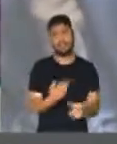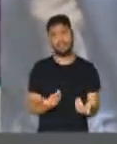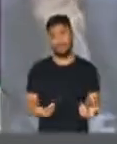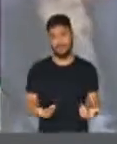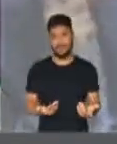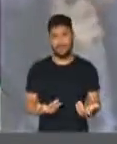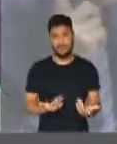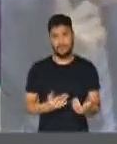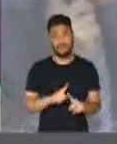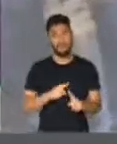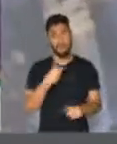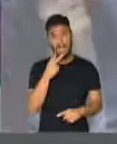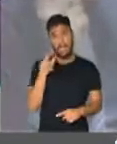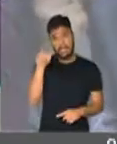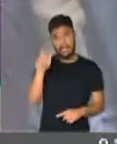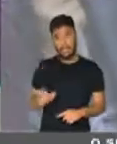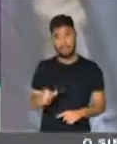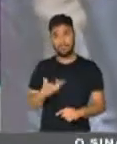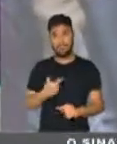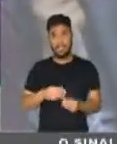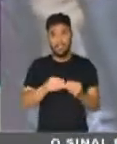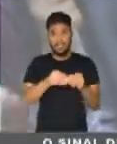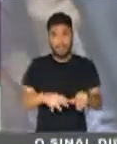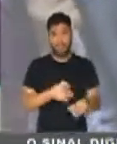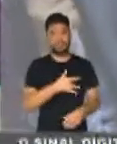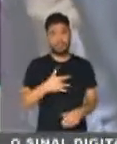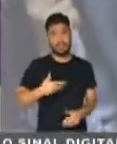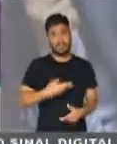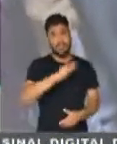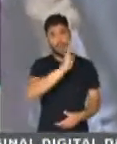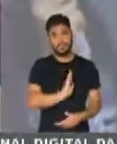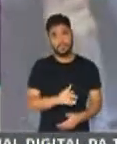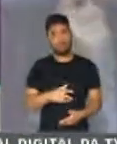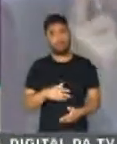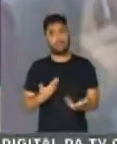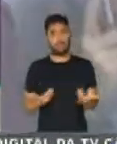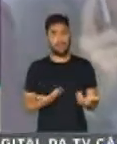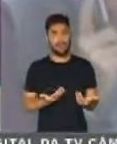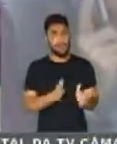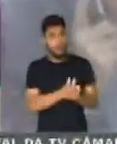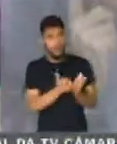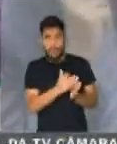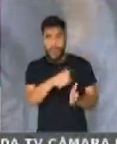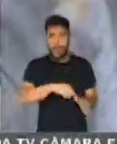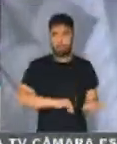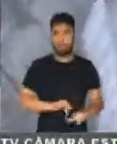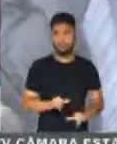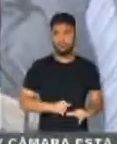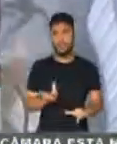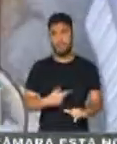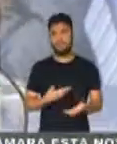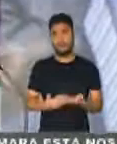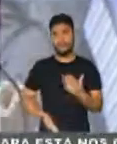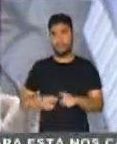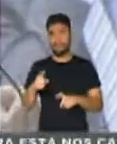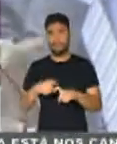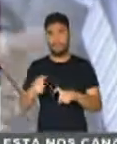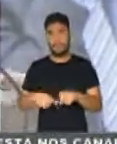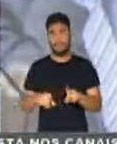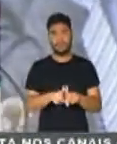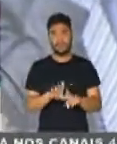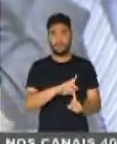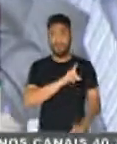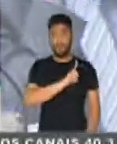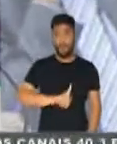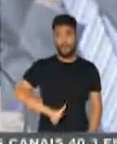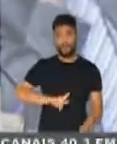uma ação contra a saúde pública, contra a população mais pobre, contra os prefeitos brasileiros, os governos